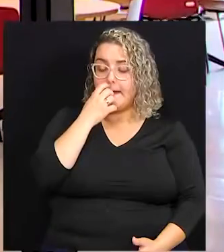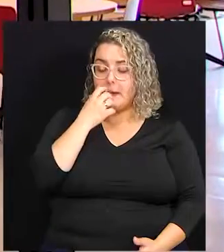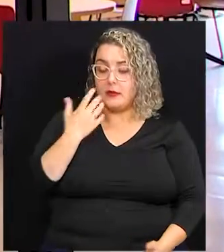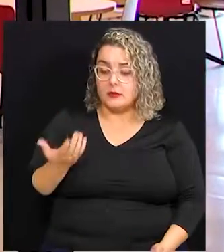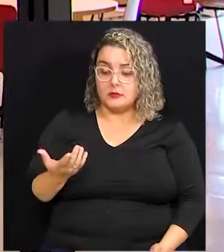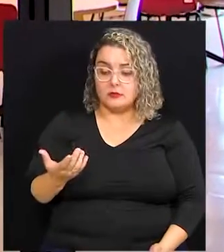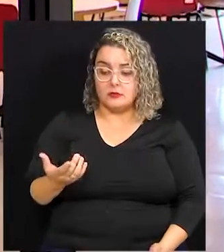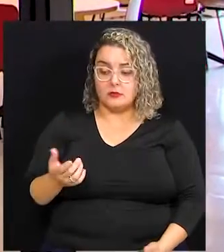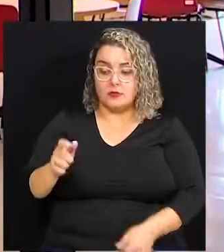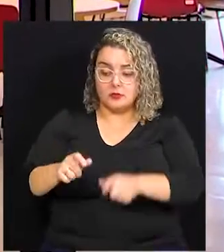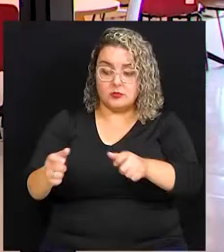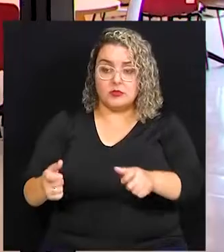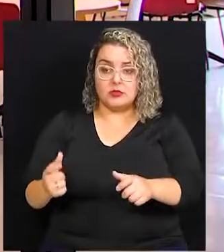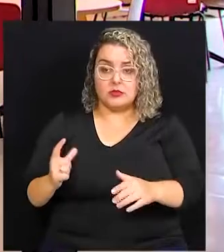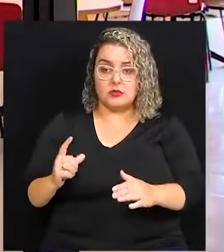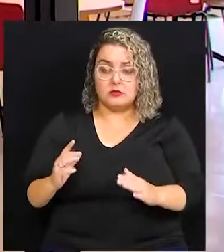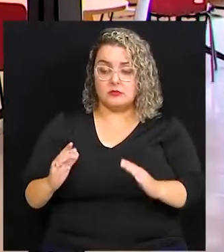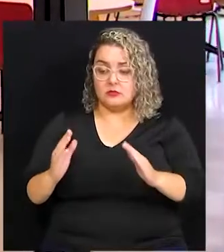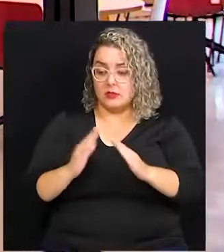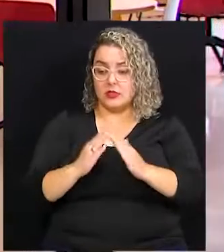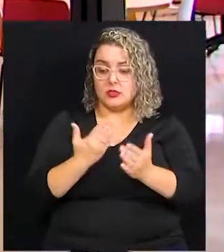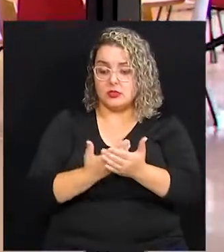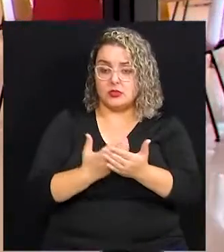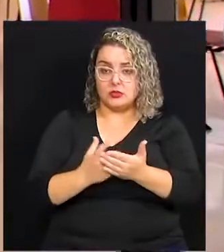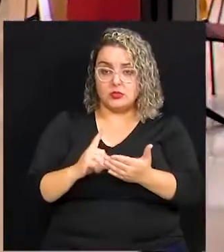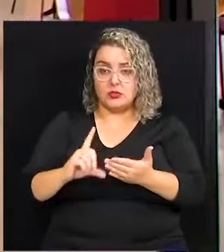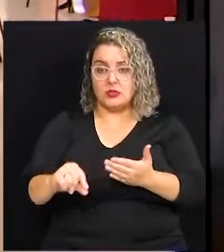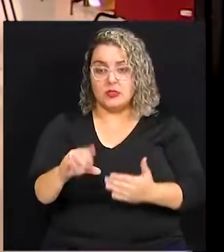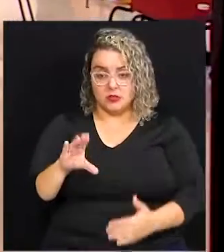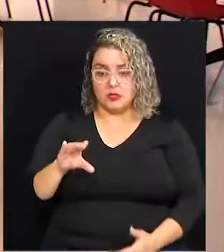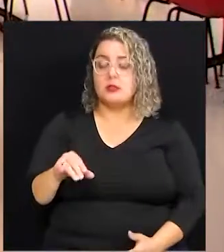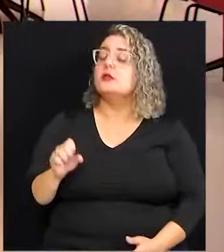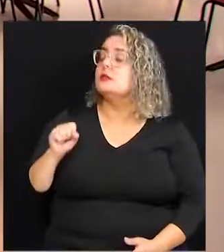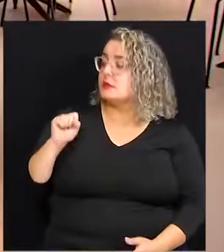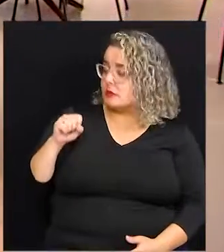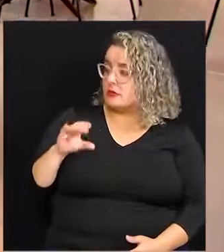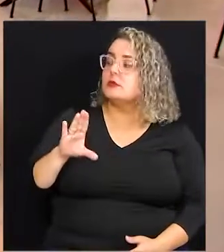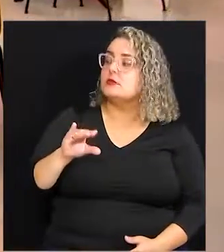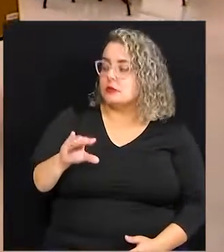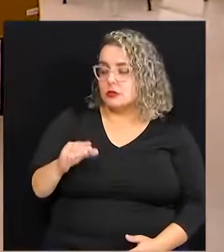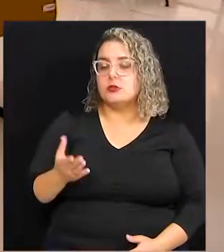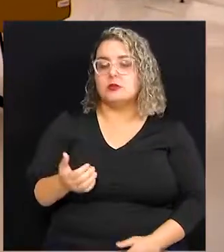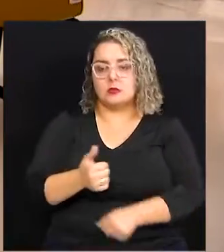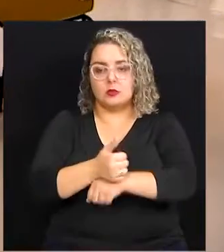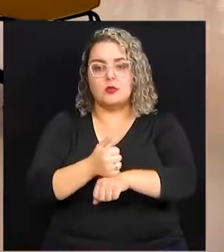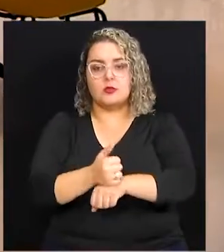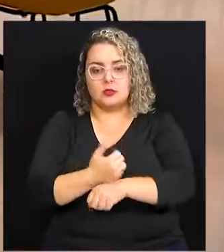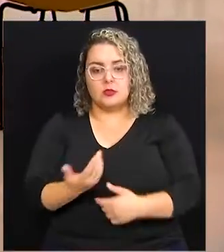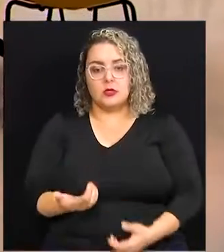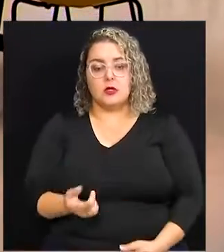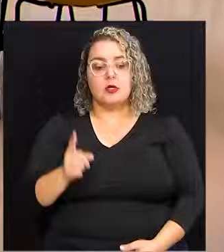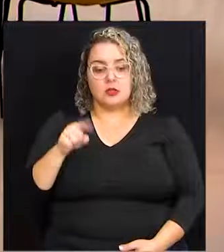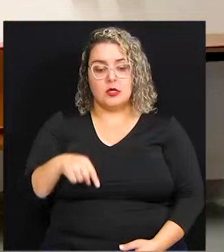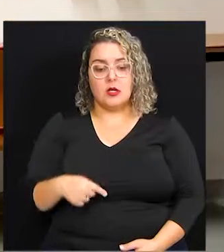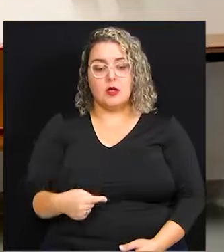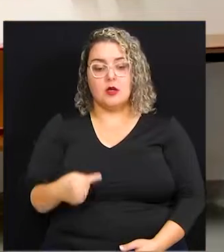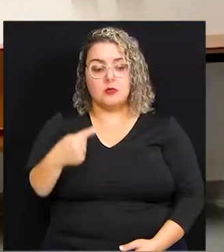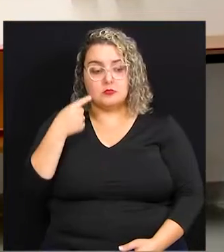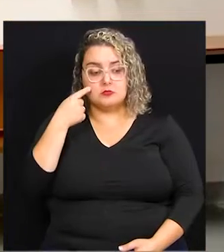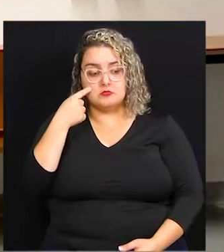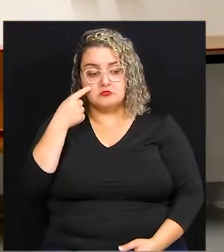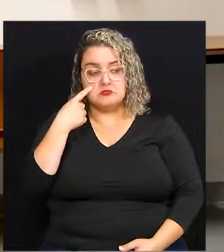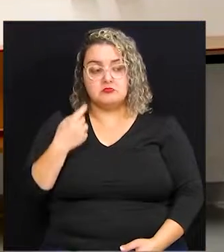daqui, então, formadas, evidentemente, não é? Cientistas, não é? Cientistas. E é algo que chama muita atenção,